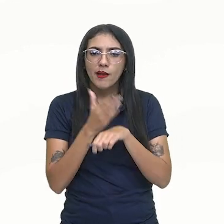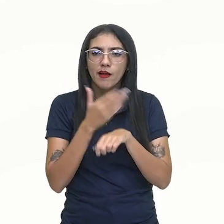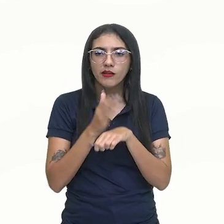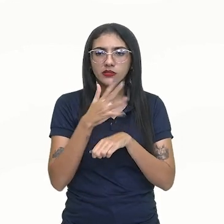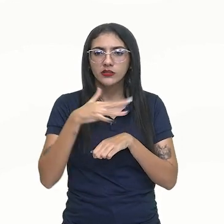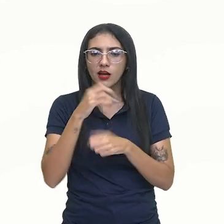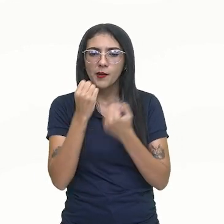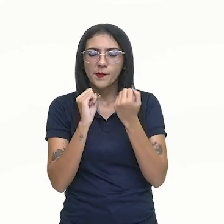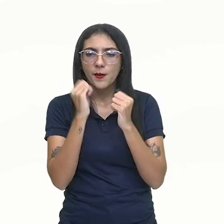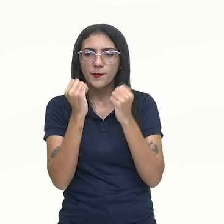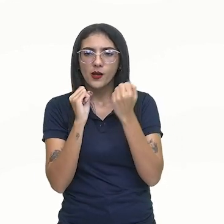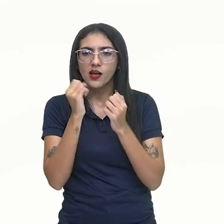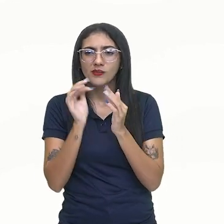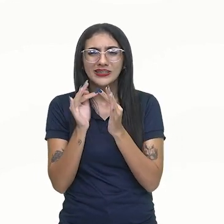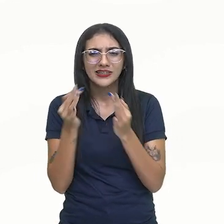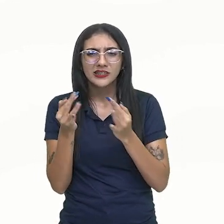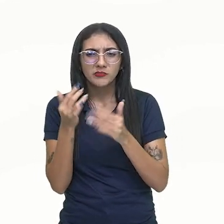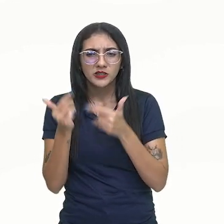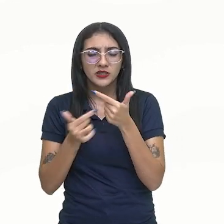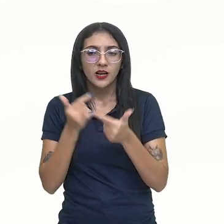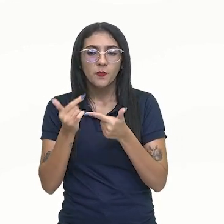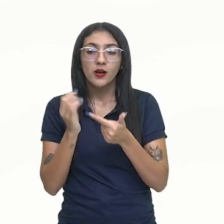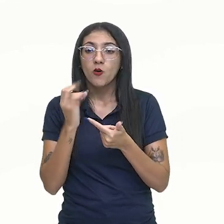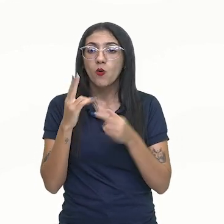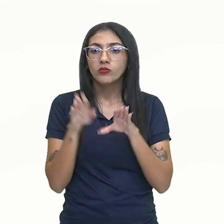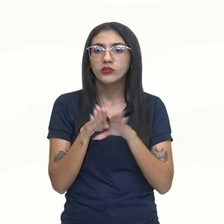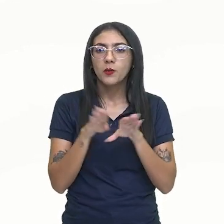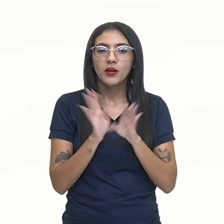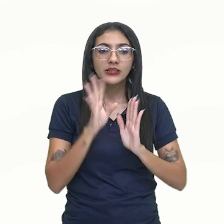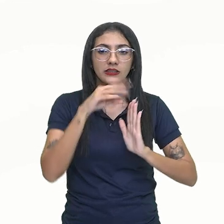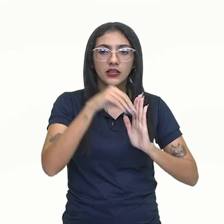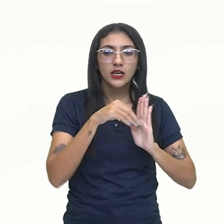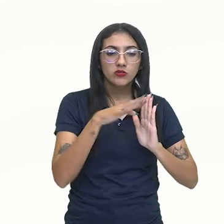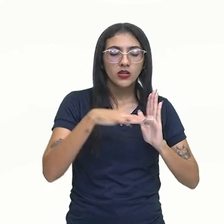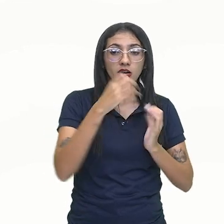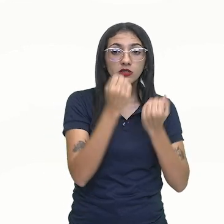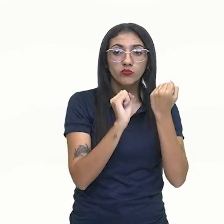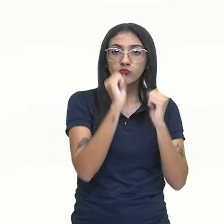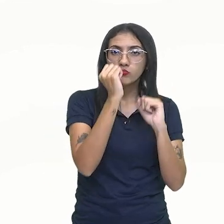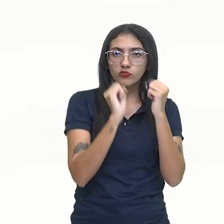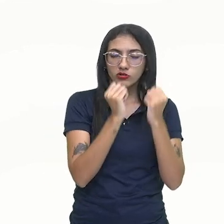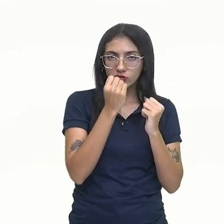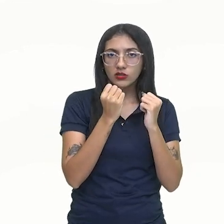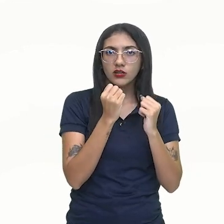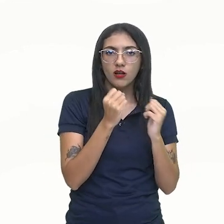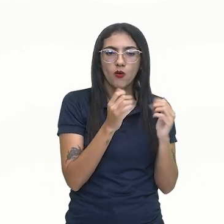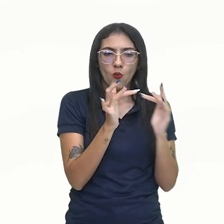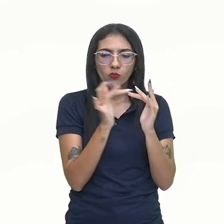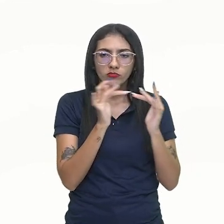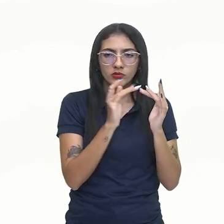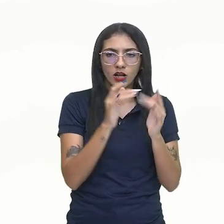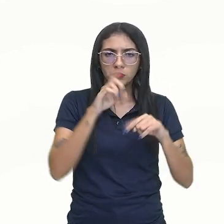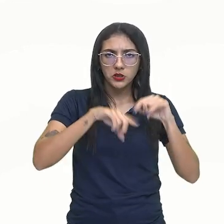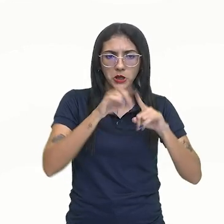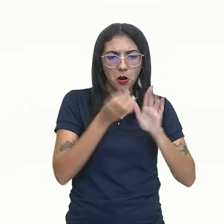ali do setor terciário, ou até mesmo para trabalhar ali dentro da indústria, né? Ali os